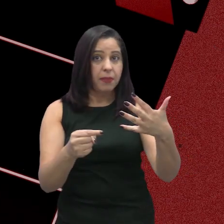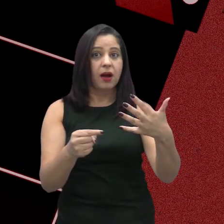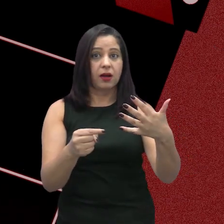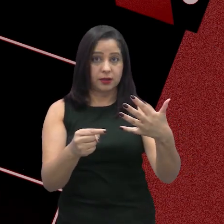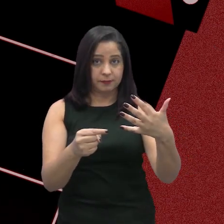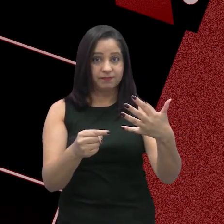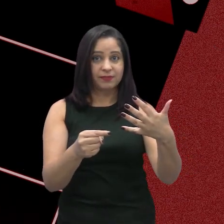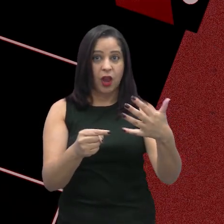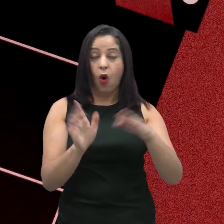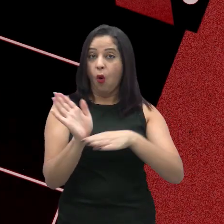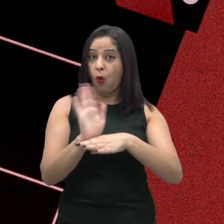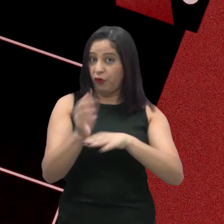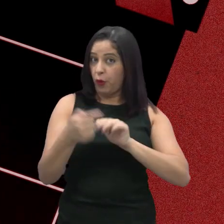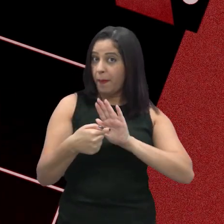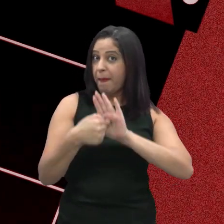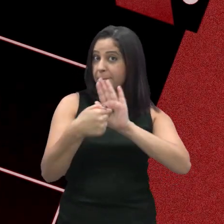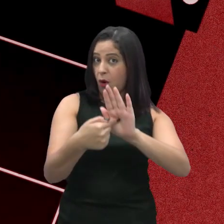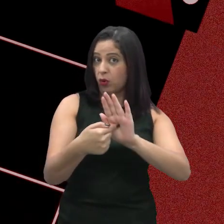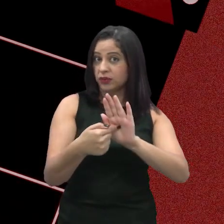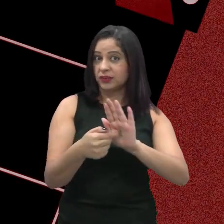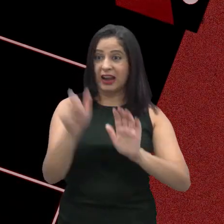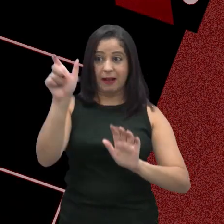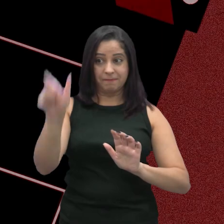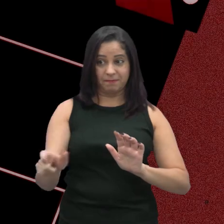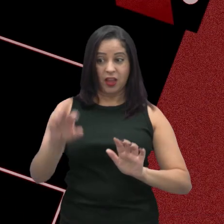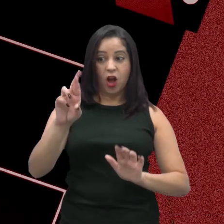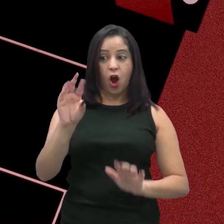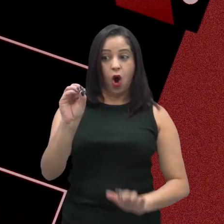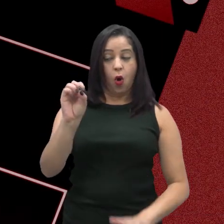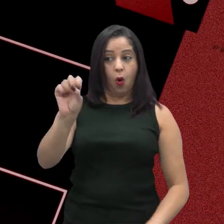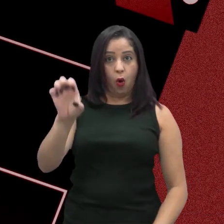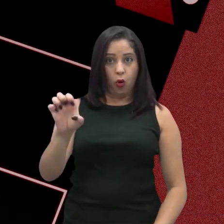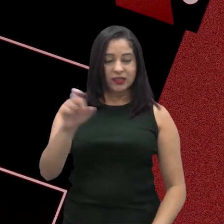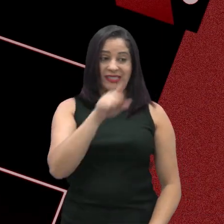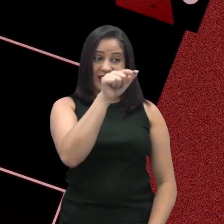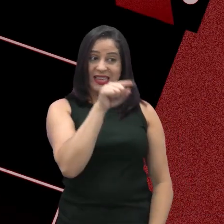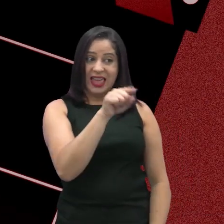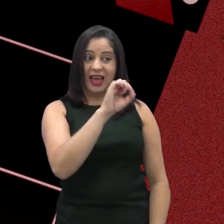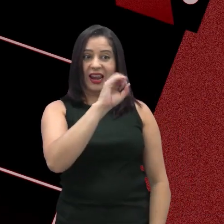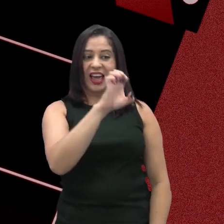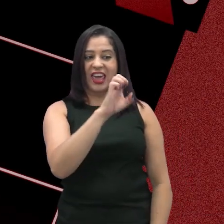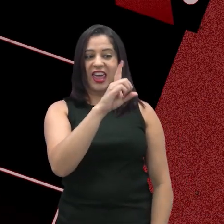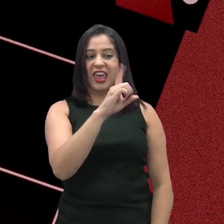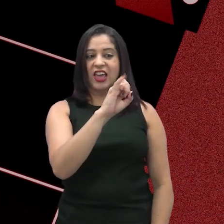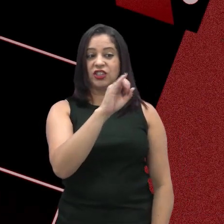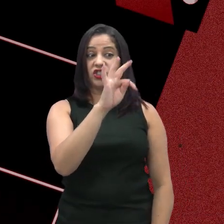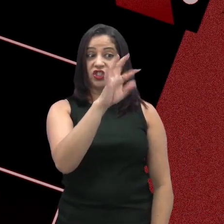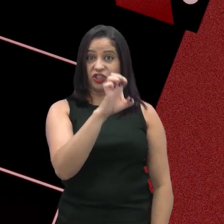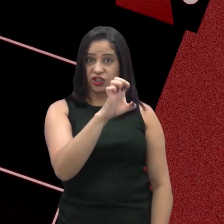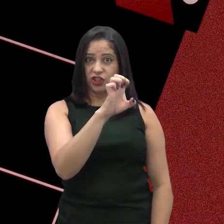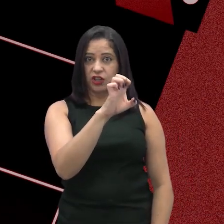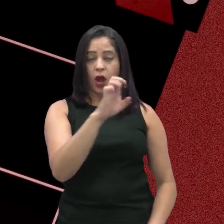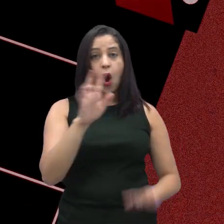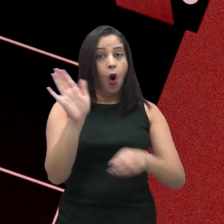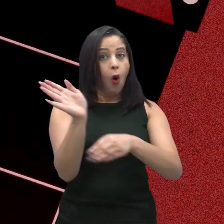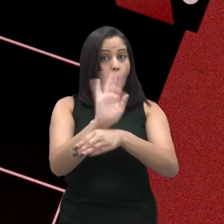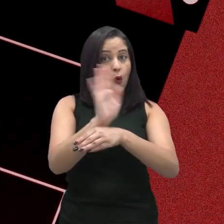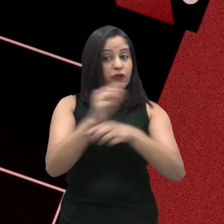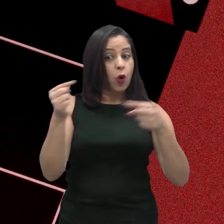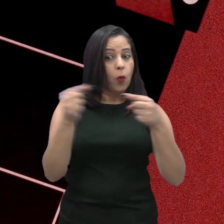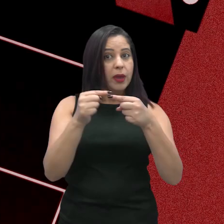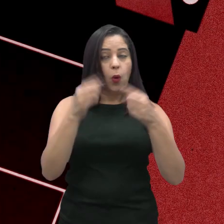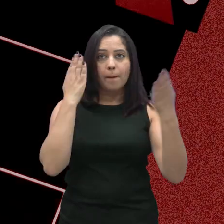bem destacados nas personagens, sobretudo na Edith. É um filme bem psicanalítico, viu? Então quem